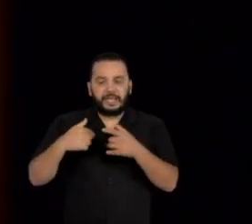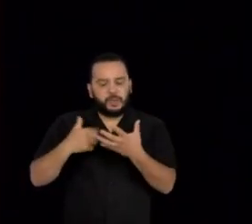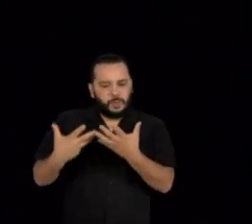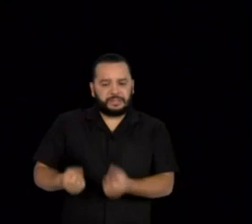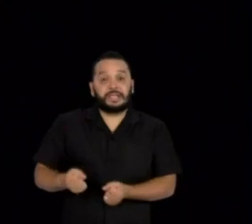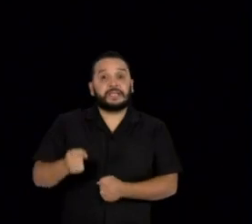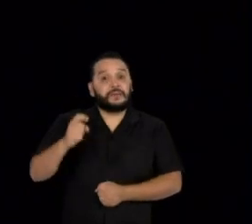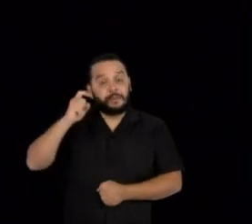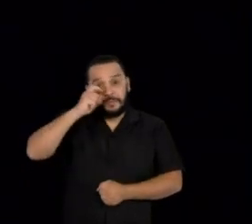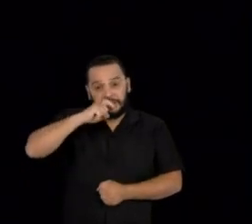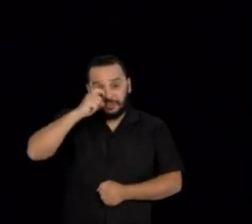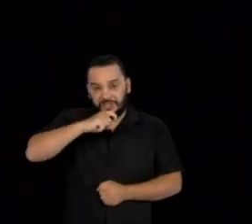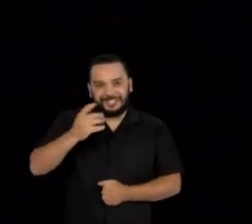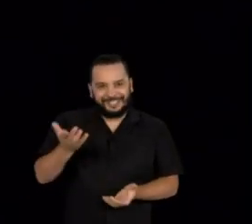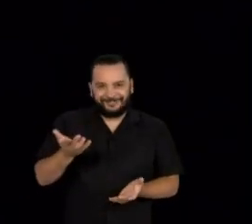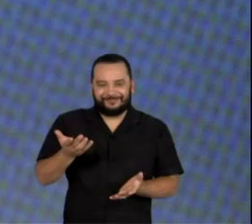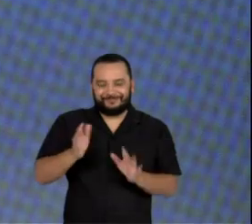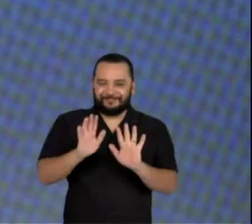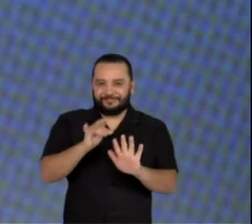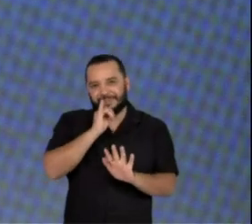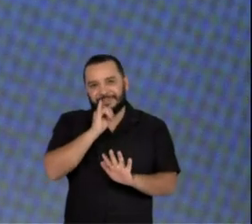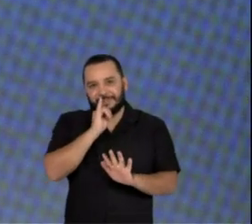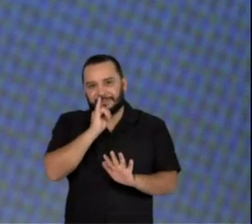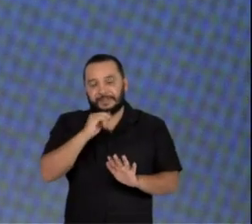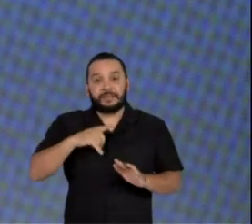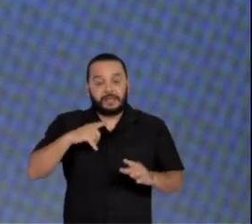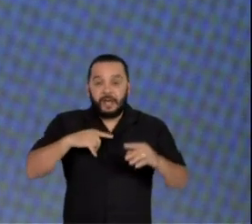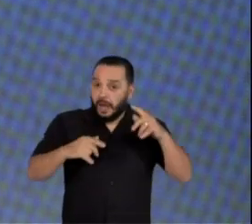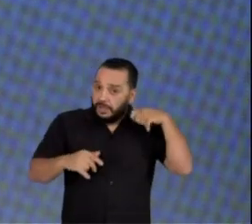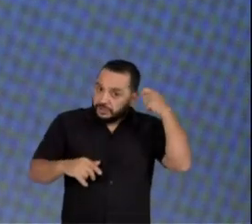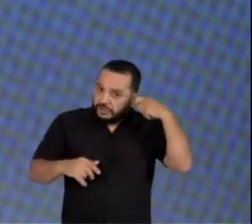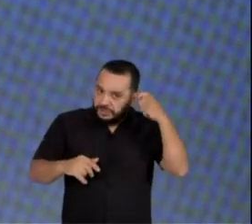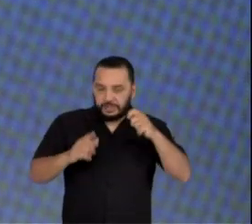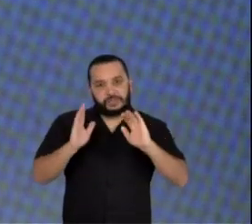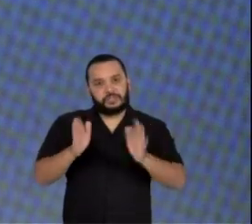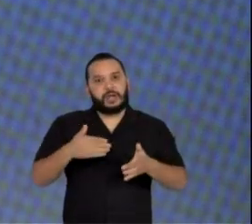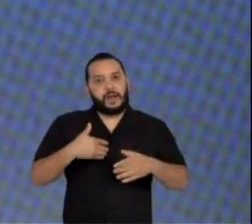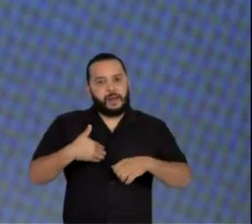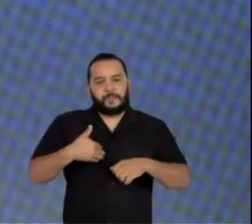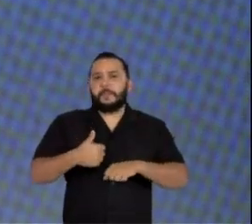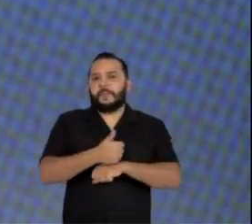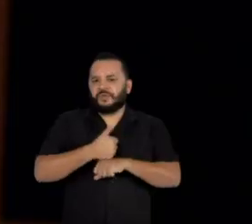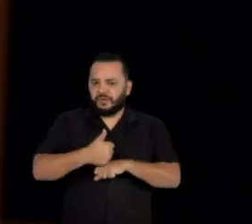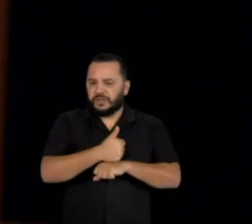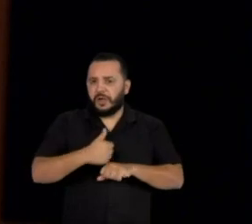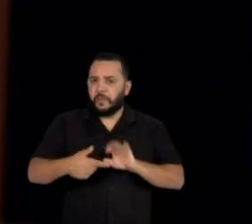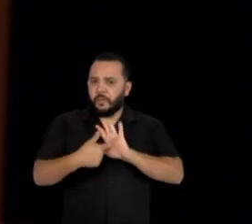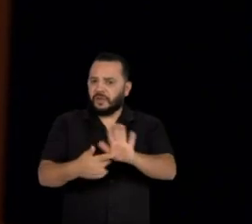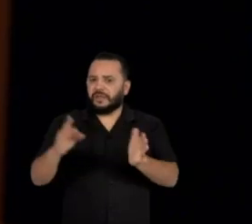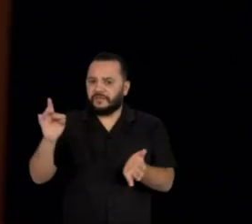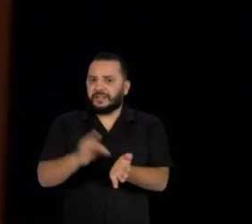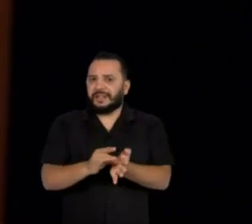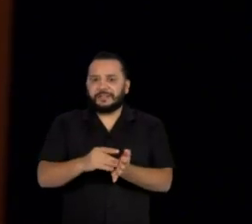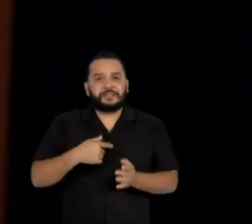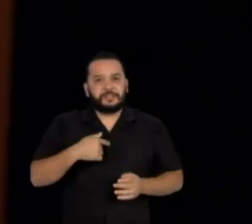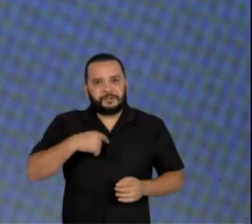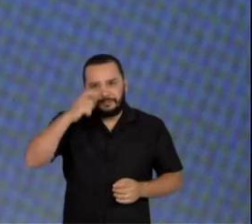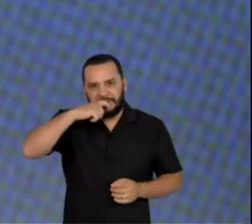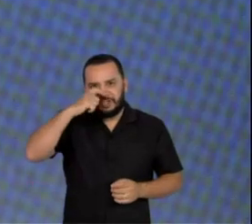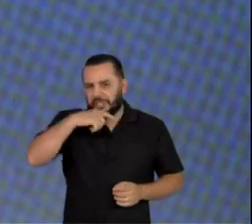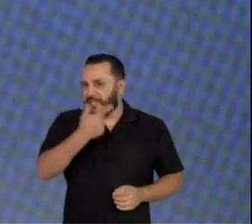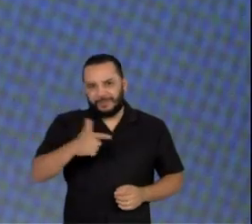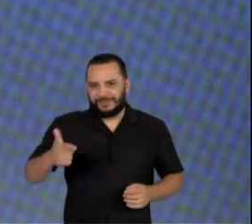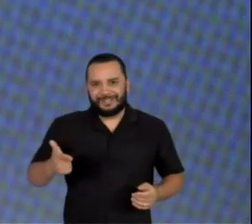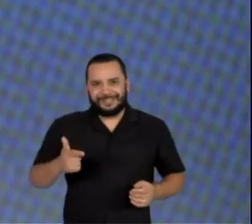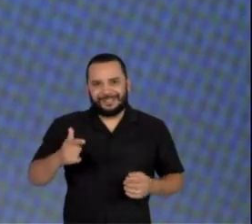o Zeffirelli, né? São esses artistas que profissionalizaram a verdade. Então, assim, não tinha mentira em cena. Nos anos